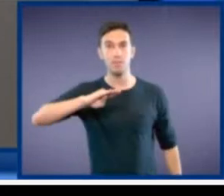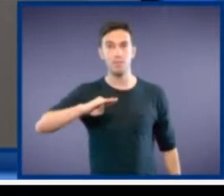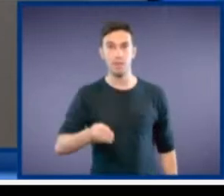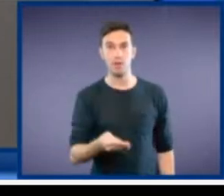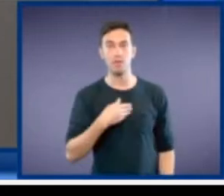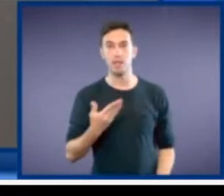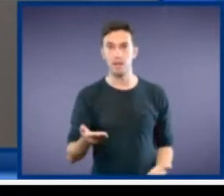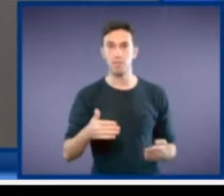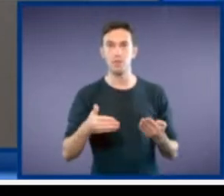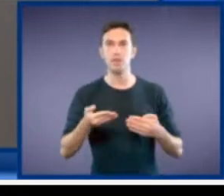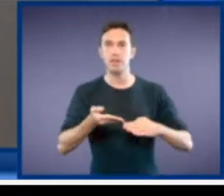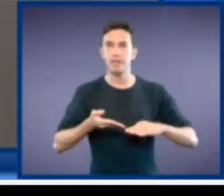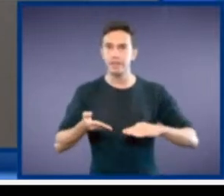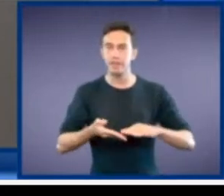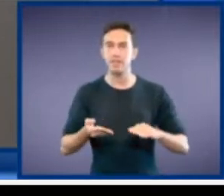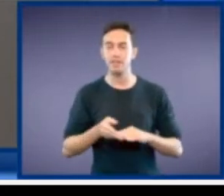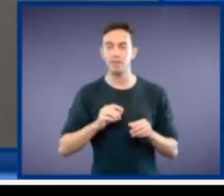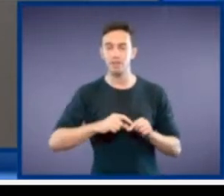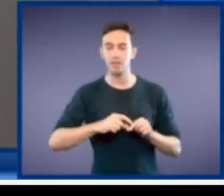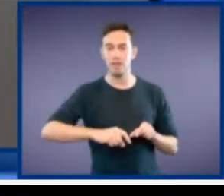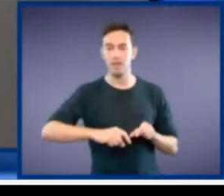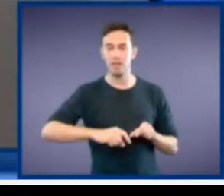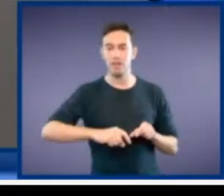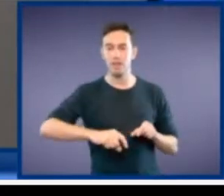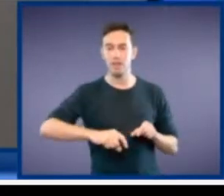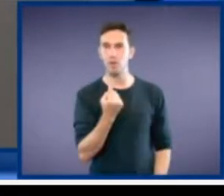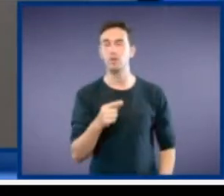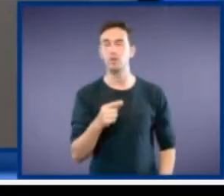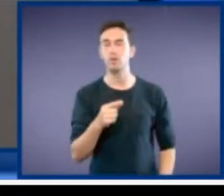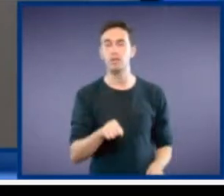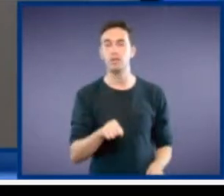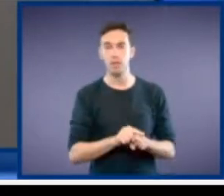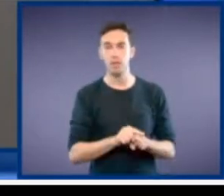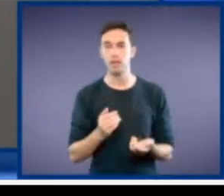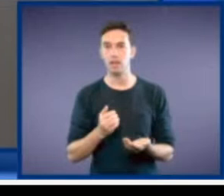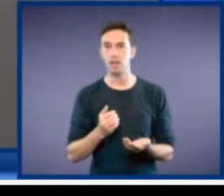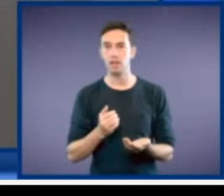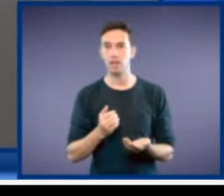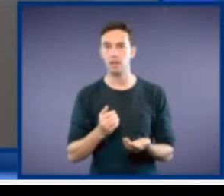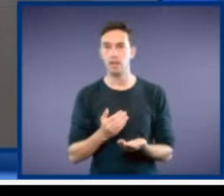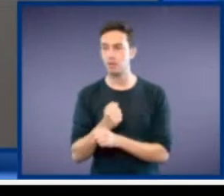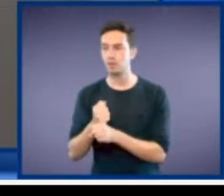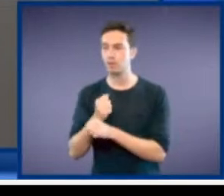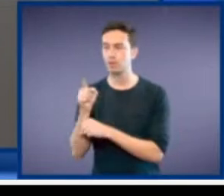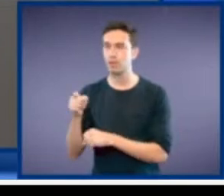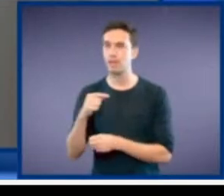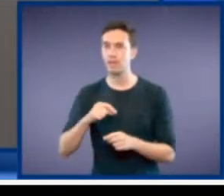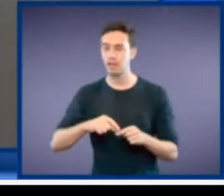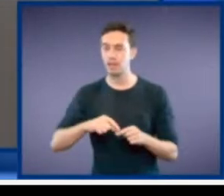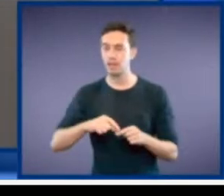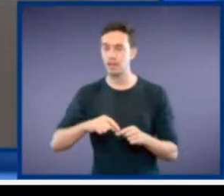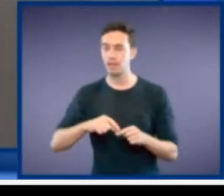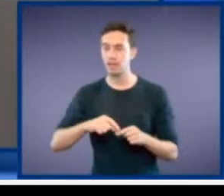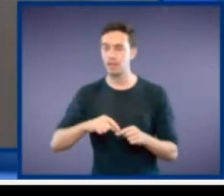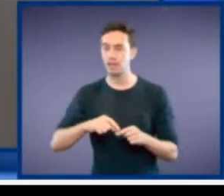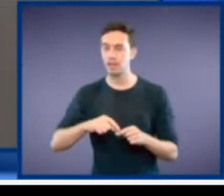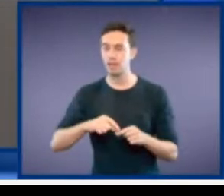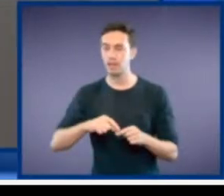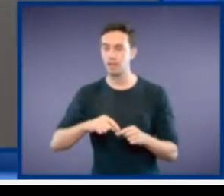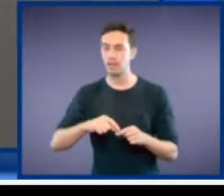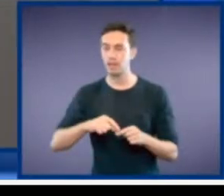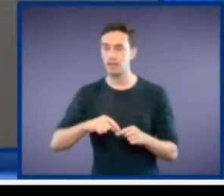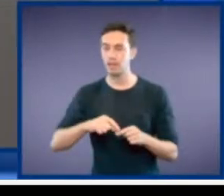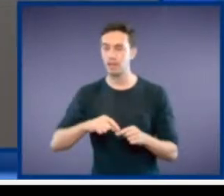modernização da linha 1, na conclusão da construção da linha 2 e operação dos serviços ao longo de mais de 30 anos.